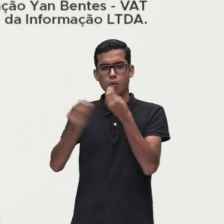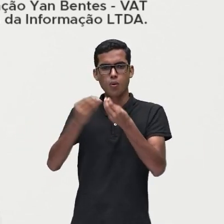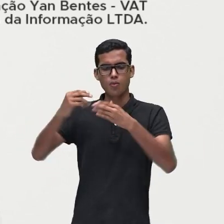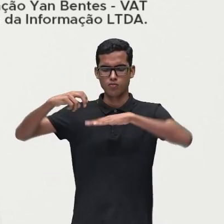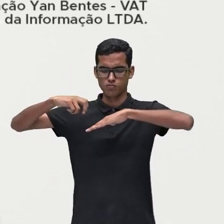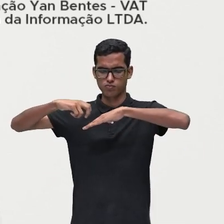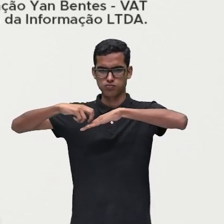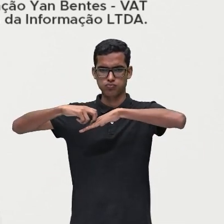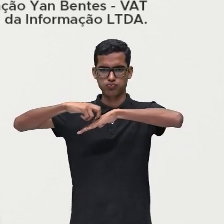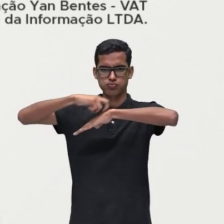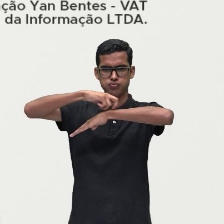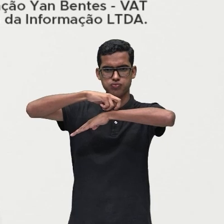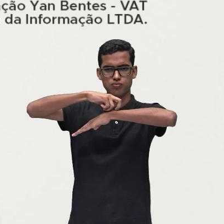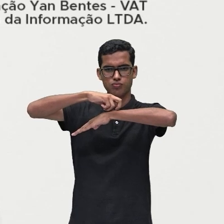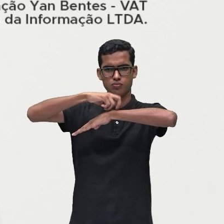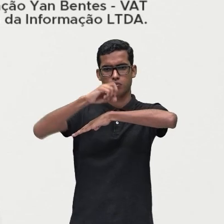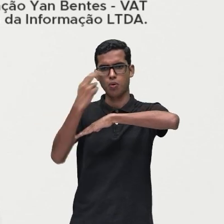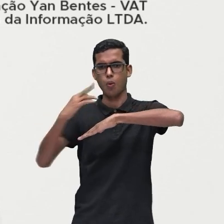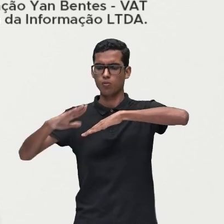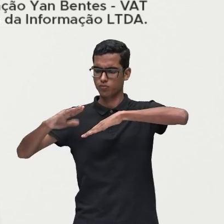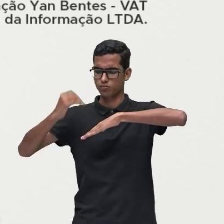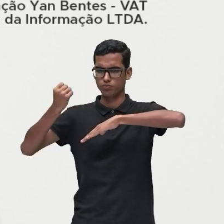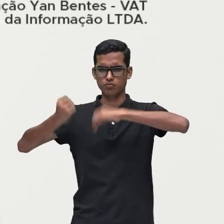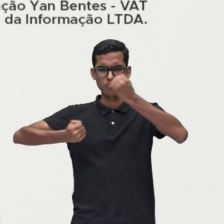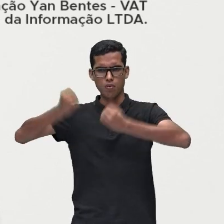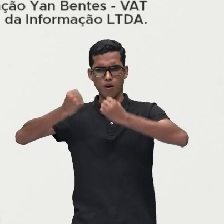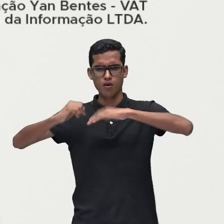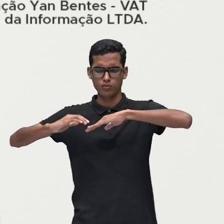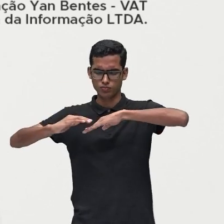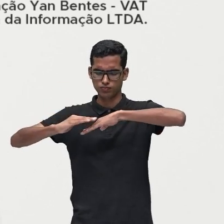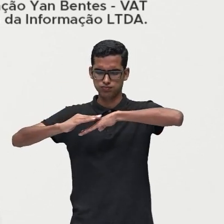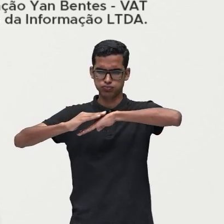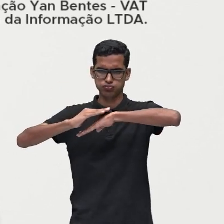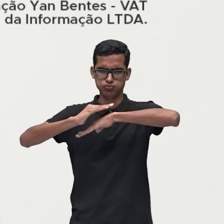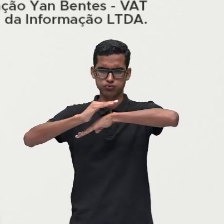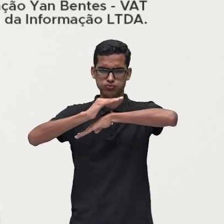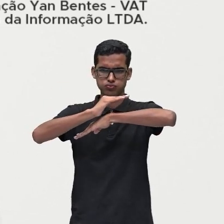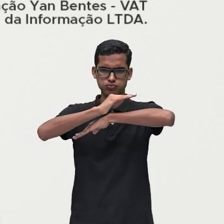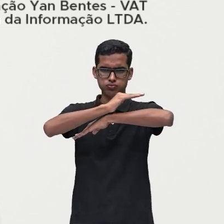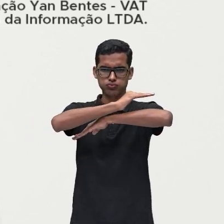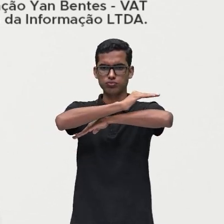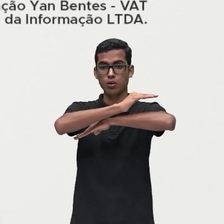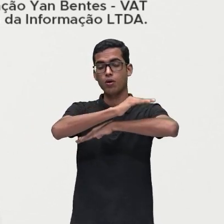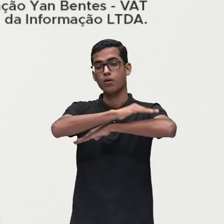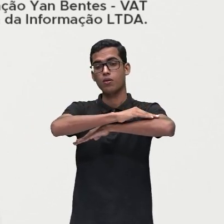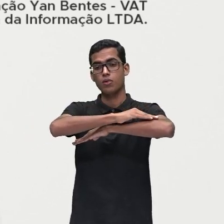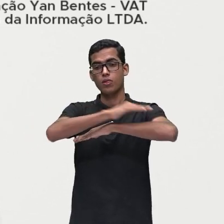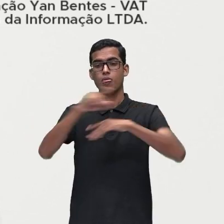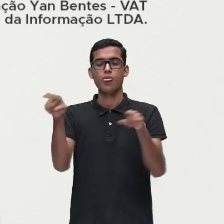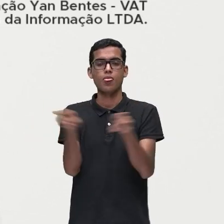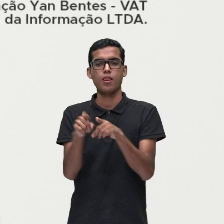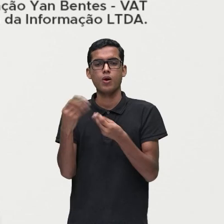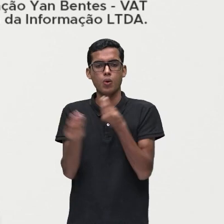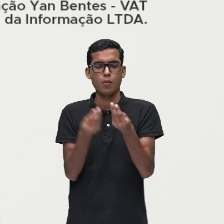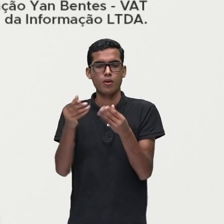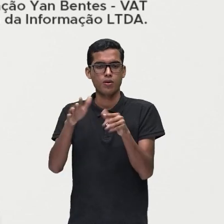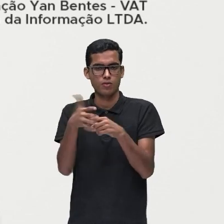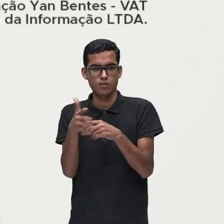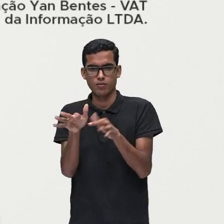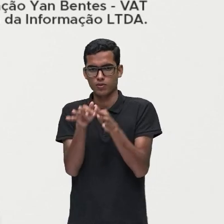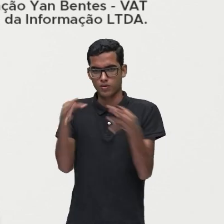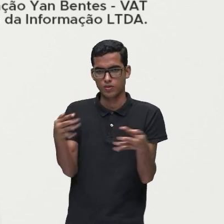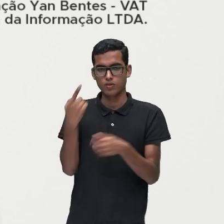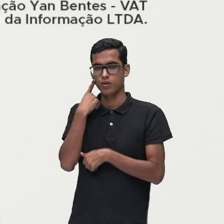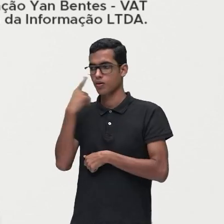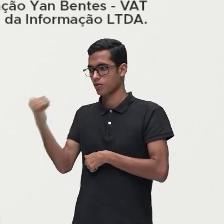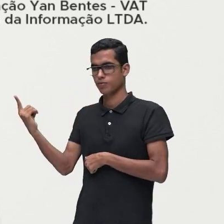essa formação a gente diz tem como máquina simples. É um exemplo, o plano inclinado, e a rampa é